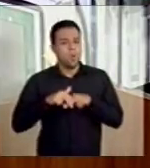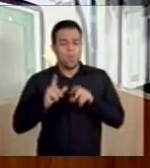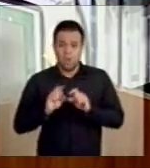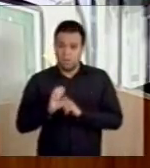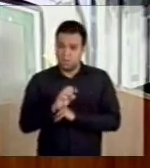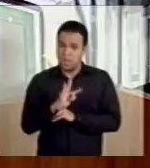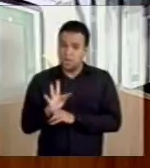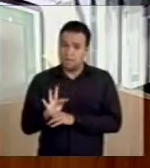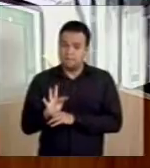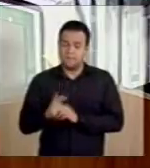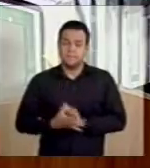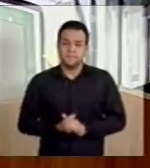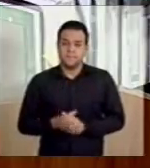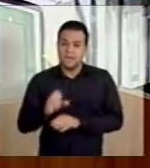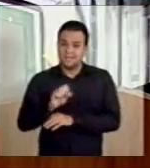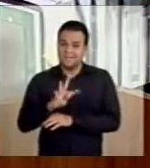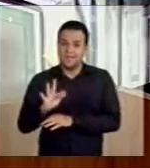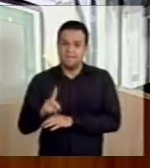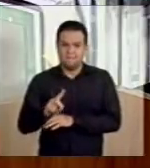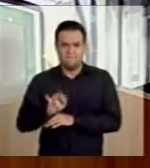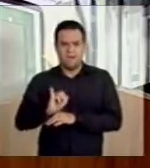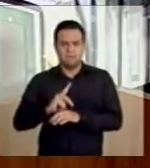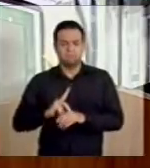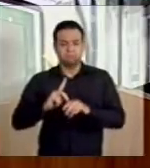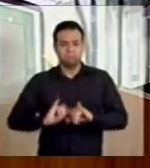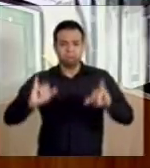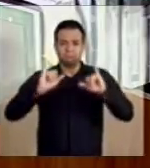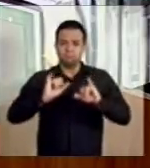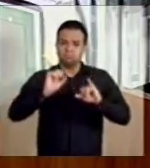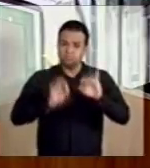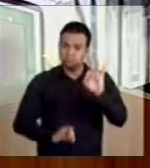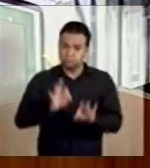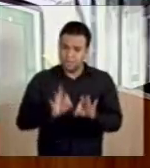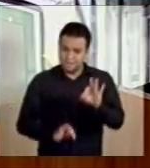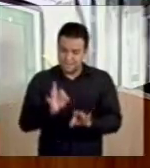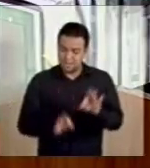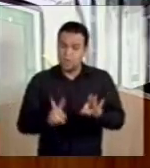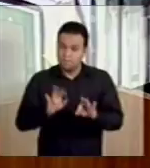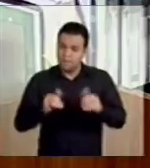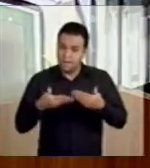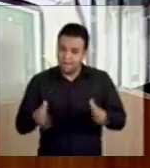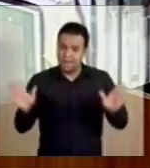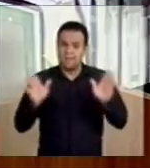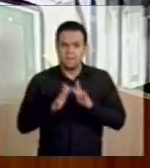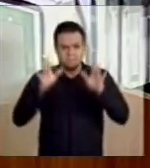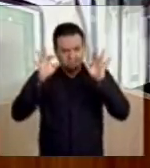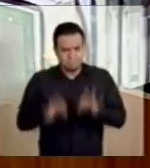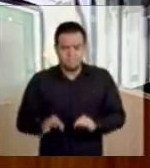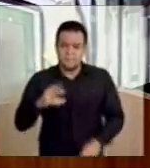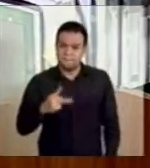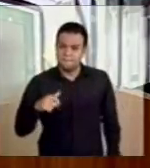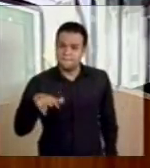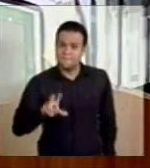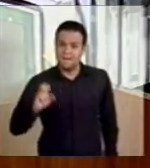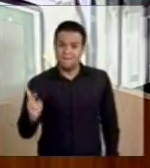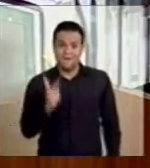Supremo Tribunal Federal, ao proferir este julgamento, estará viabilizando a plena realização dos valores